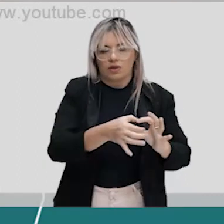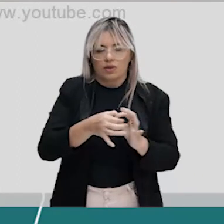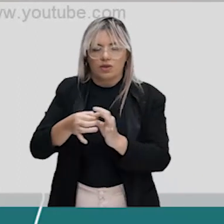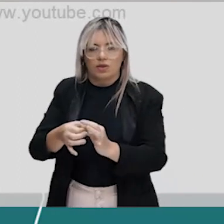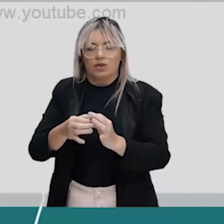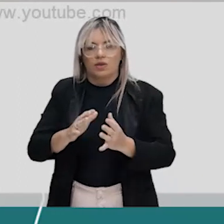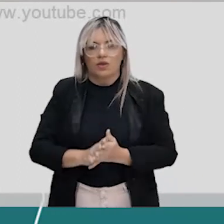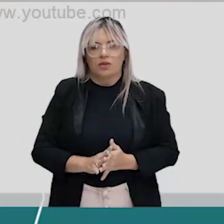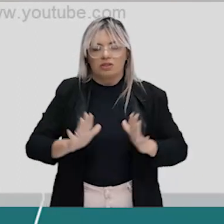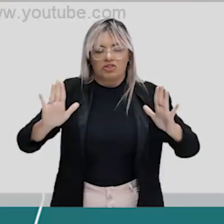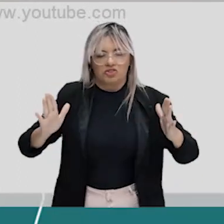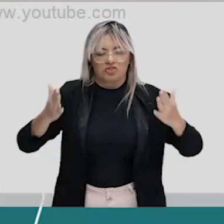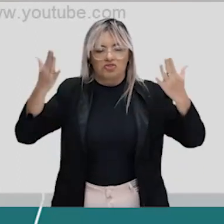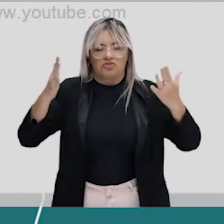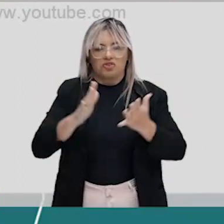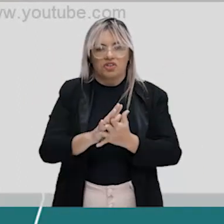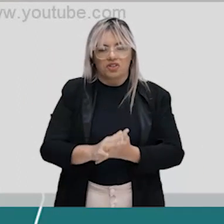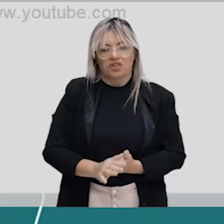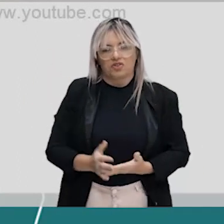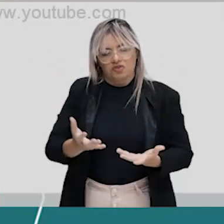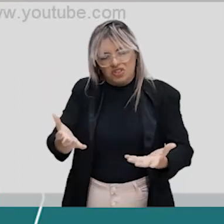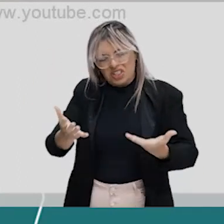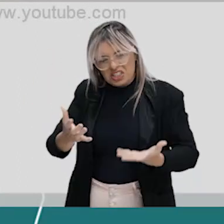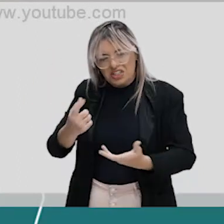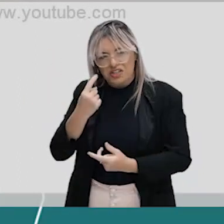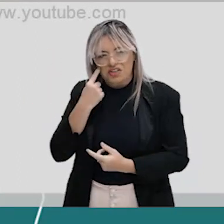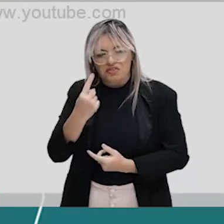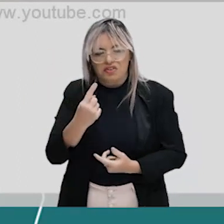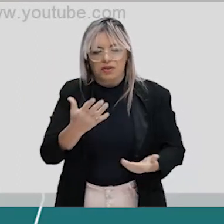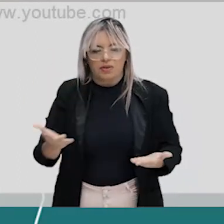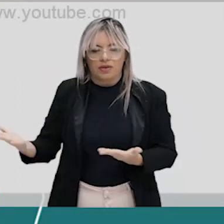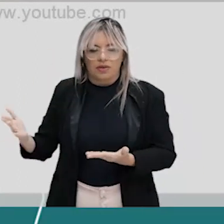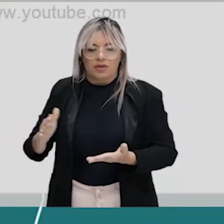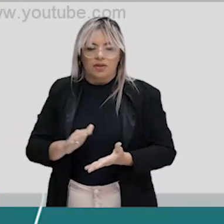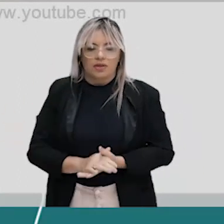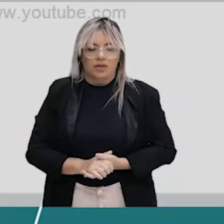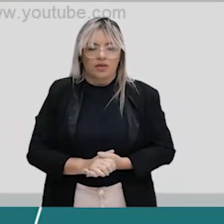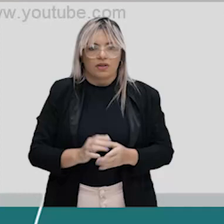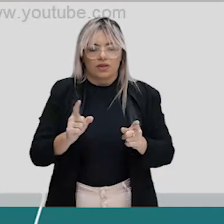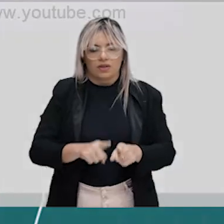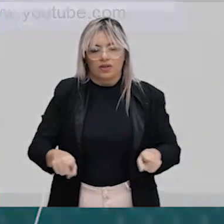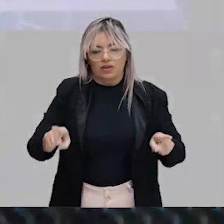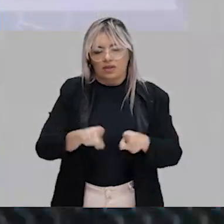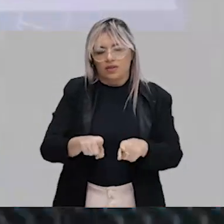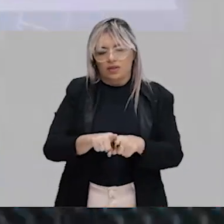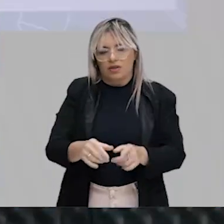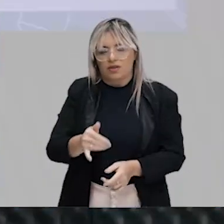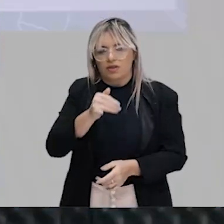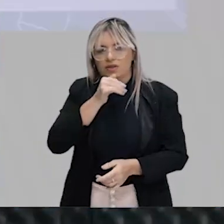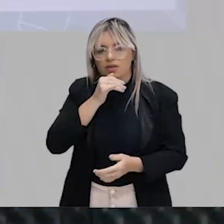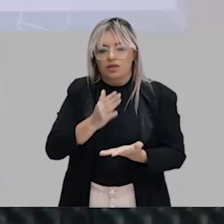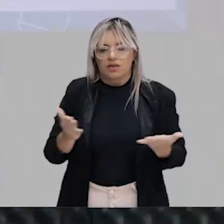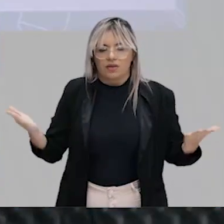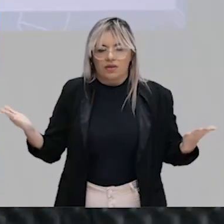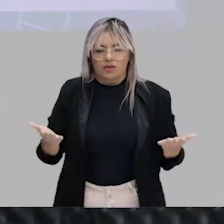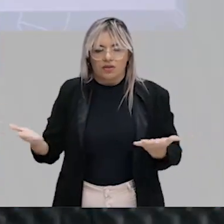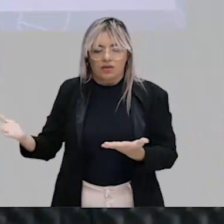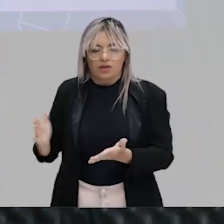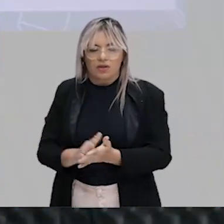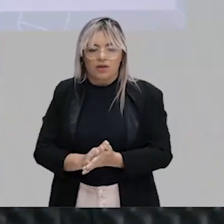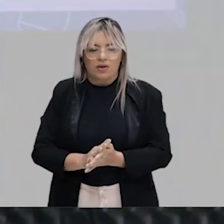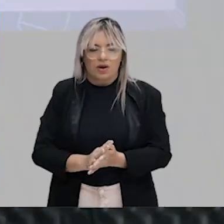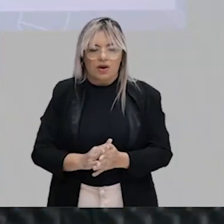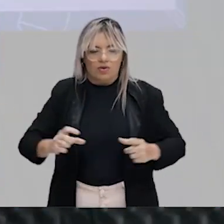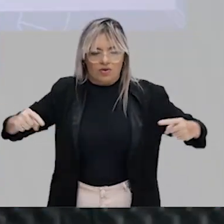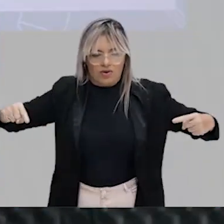essa espetacularização. Aí eu trouxe aqui para vocês ó, um exemplo bem atual. A luta de Whindersson Nunes